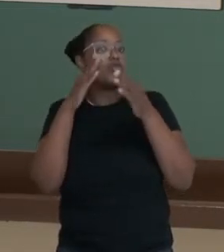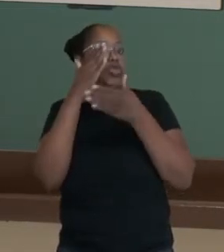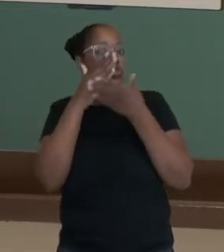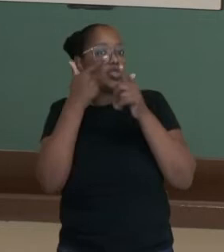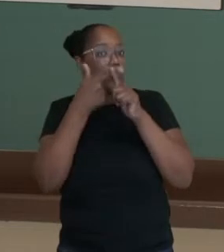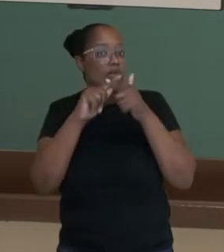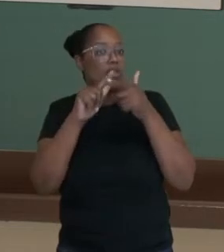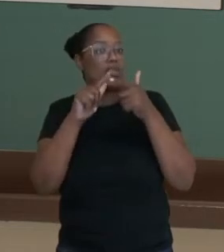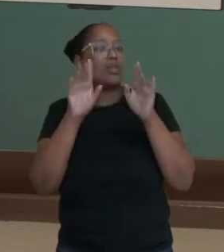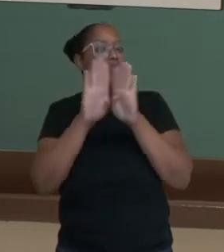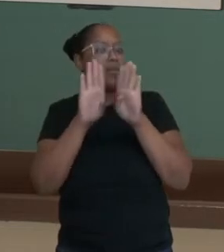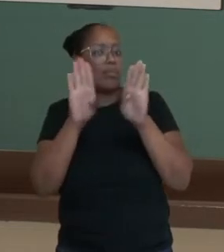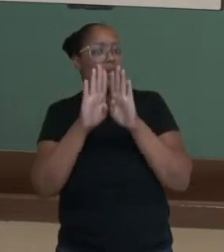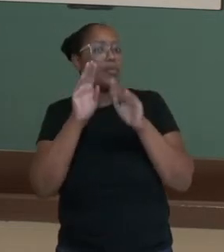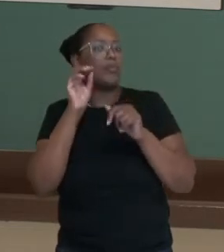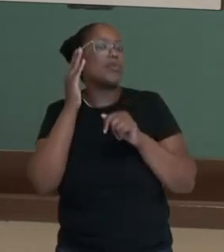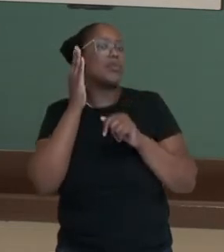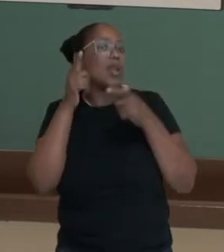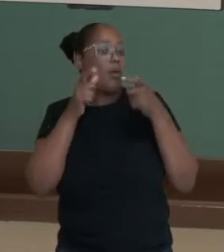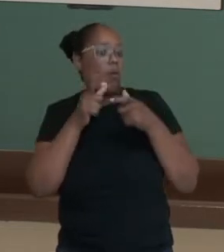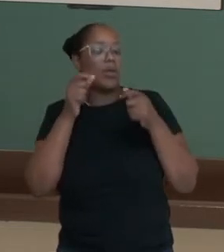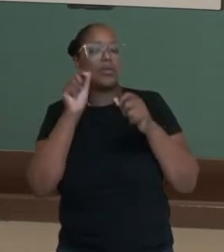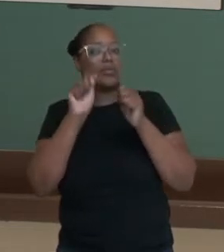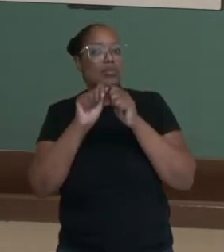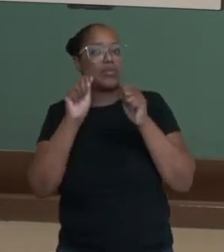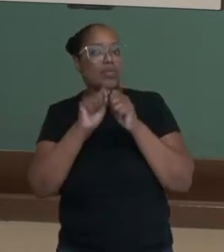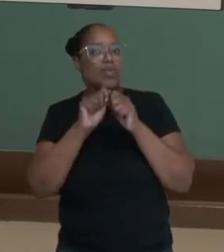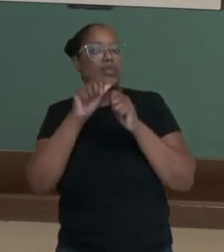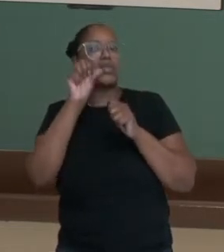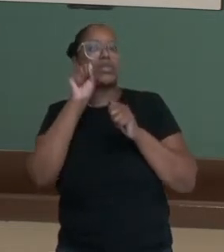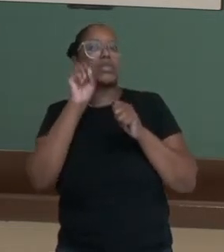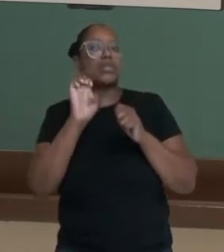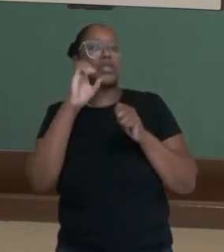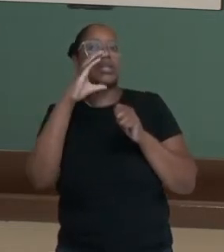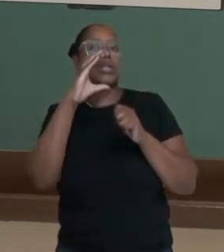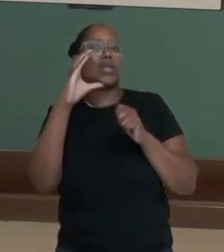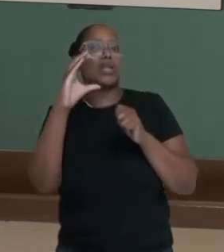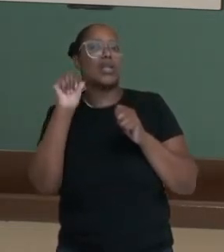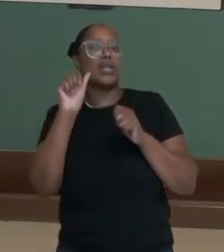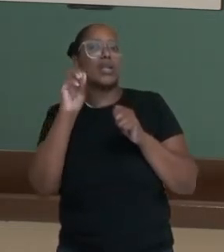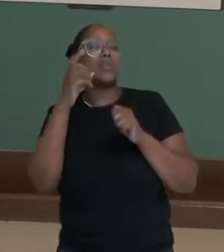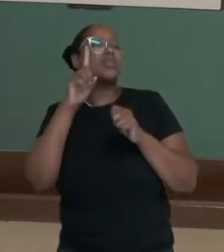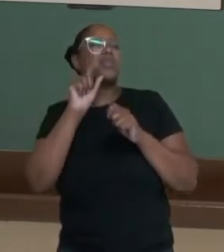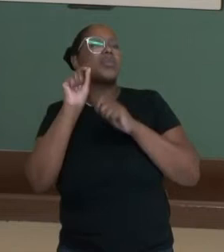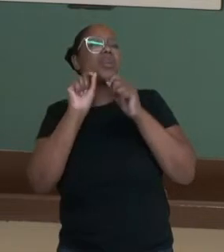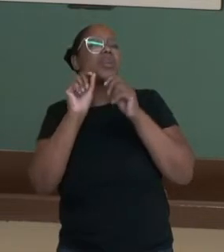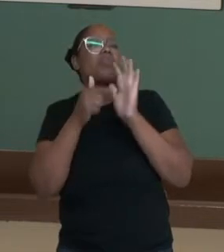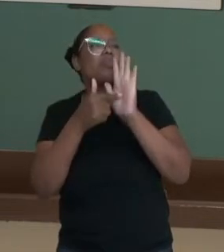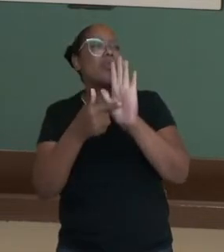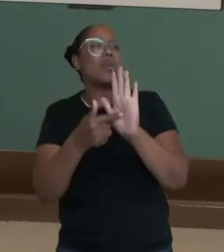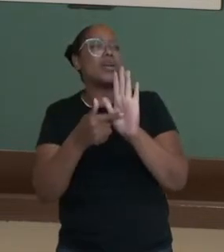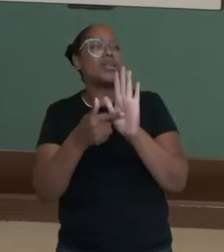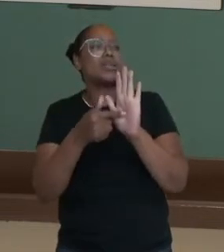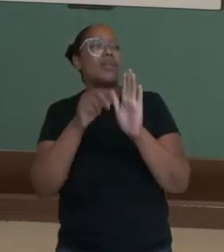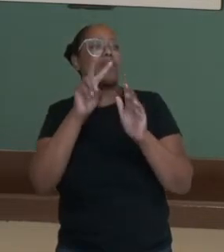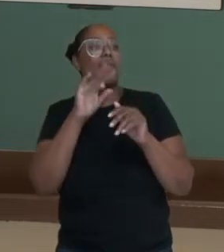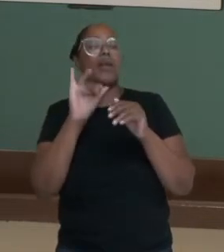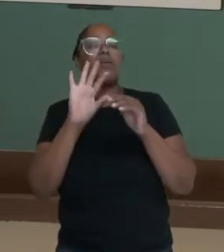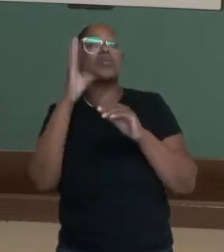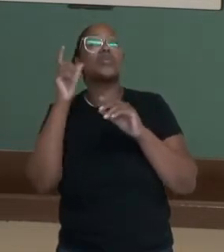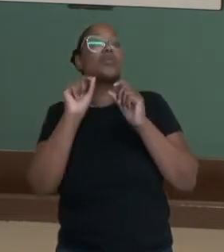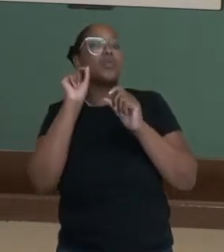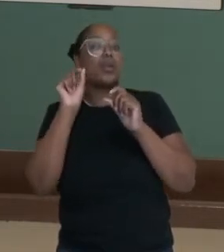e vou seccionar. Na hora que eu faço essa secção, dá uma olhadinha aqui, o que forma? Vai formar